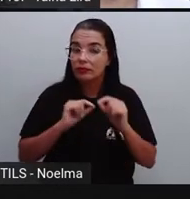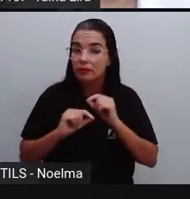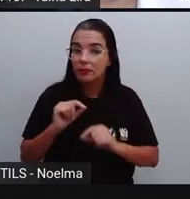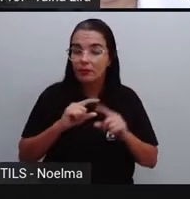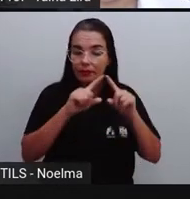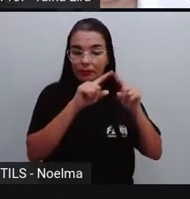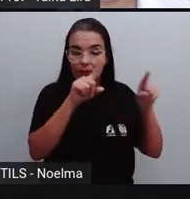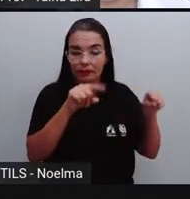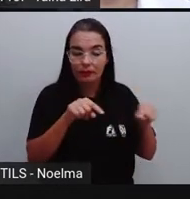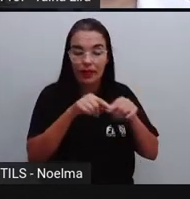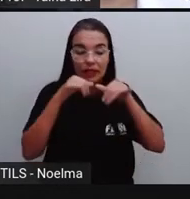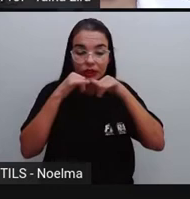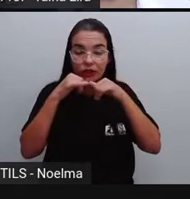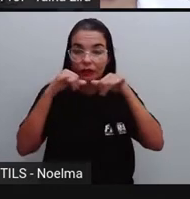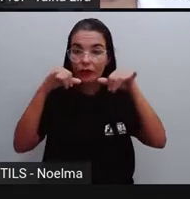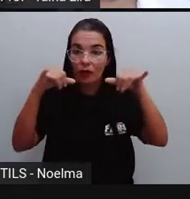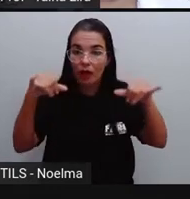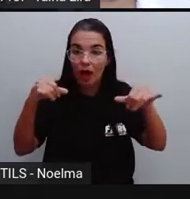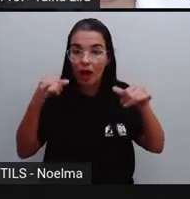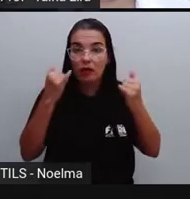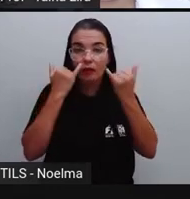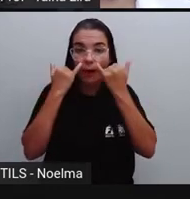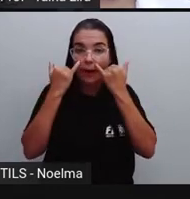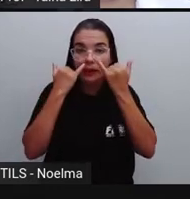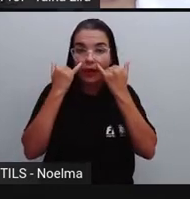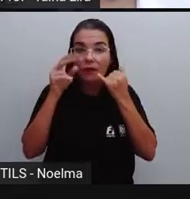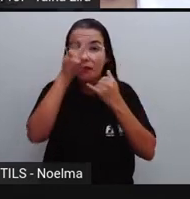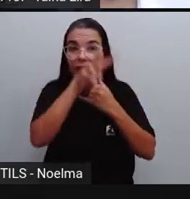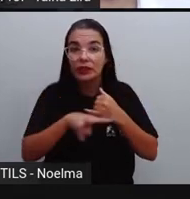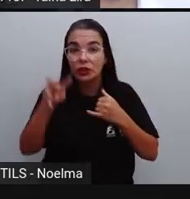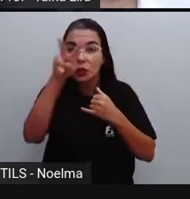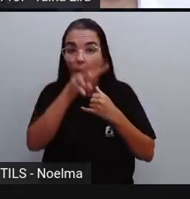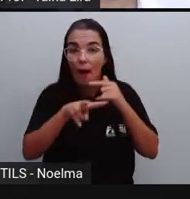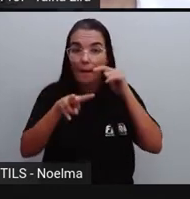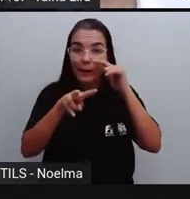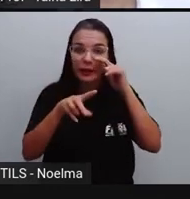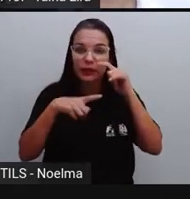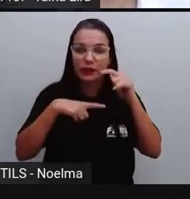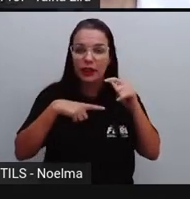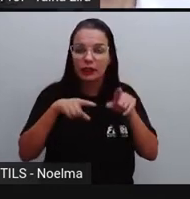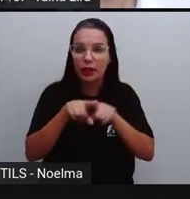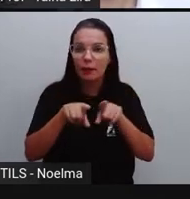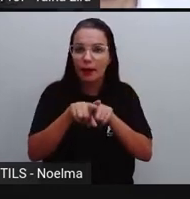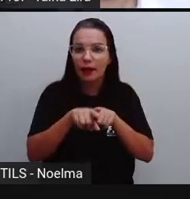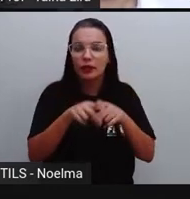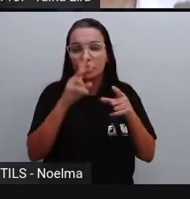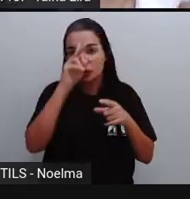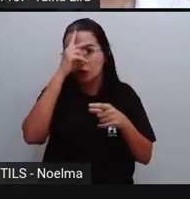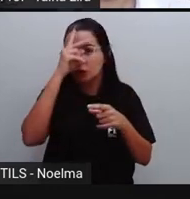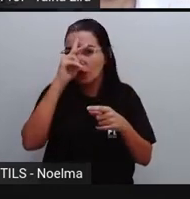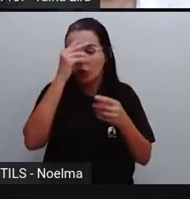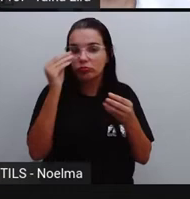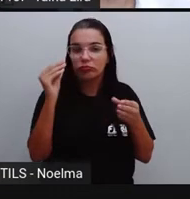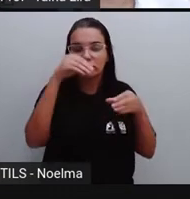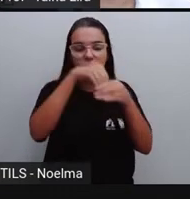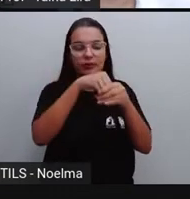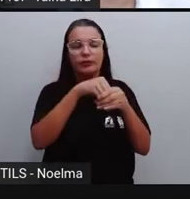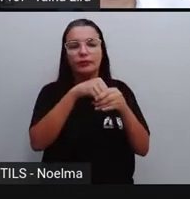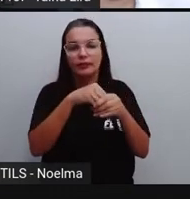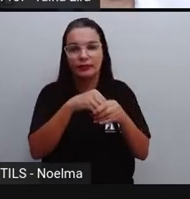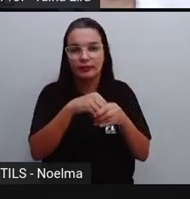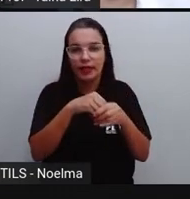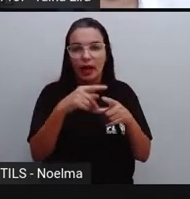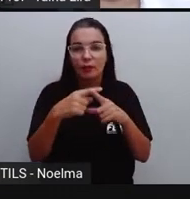informação visualmente e ele também tem um valor estético, né, e histórico. Então, ele vai aqui, ó,